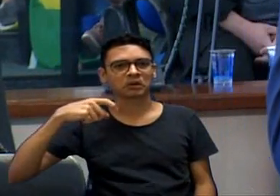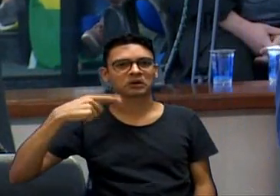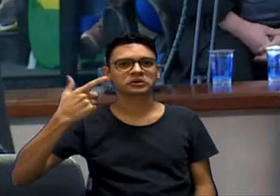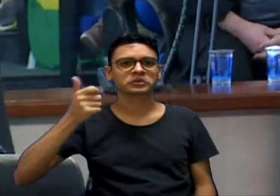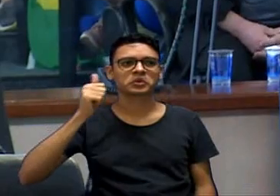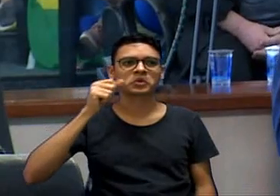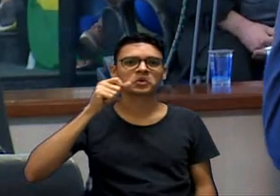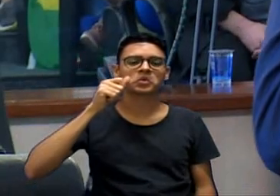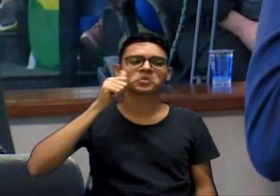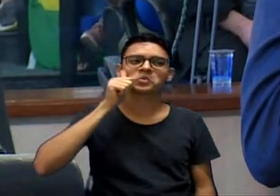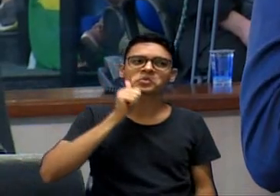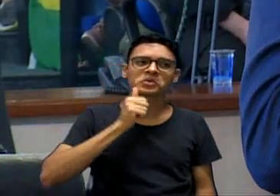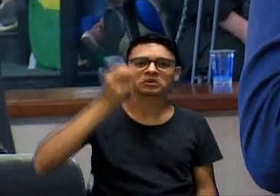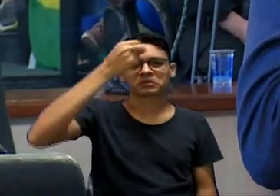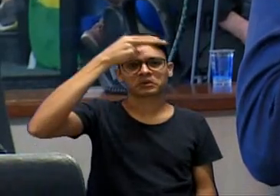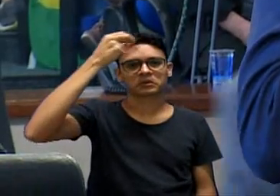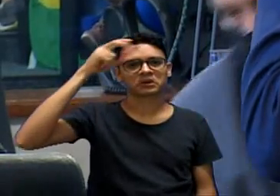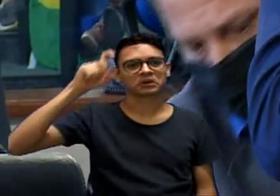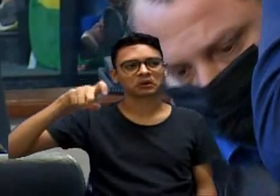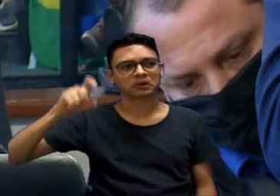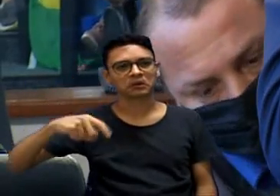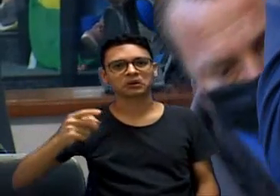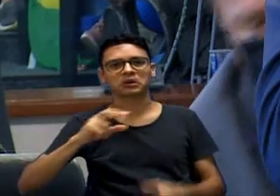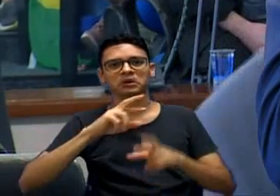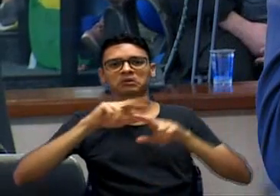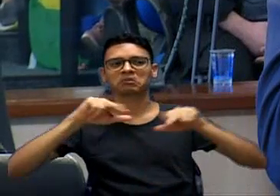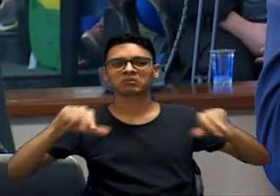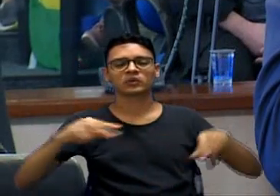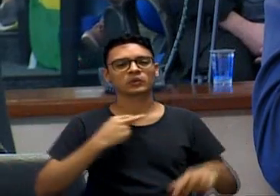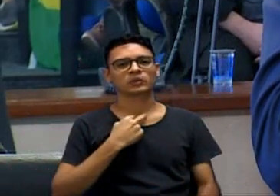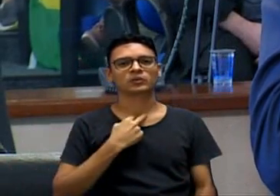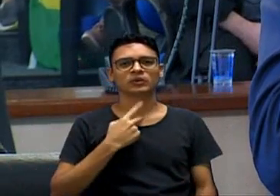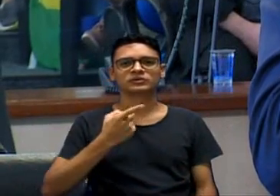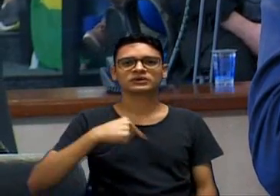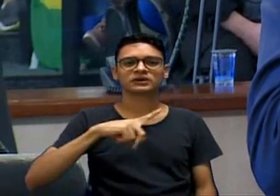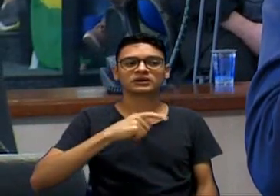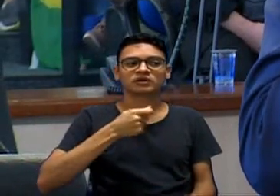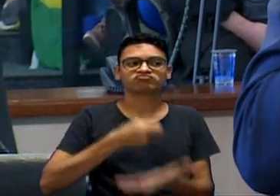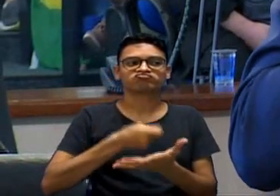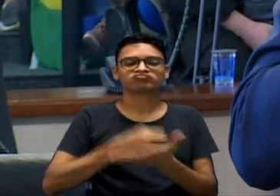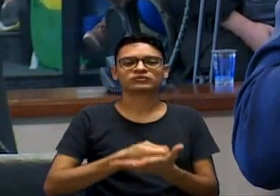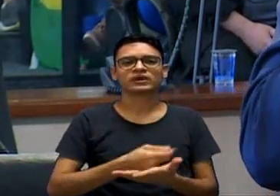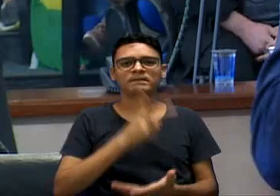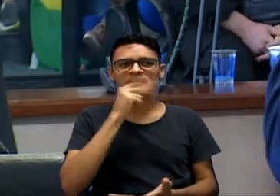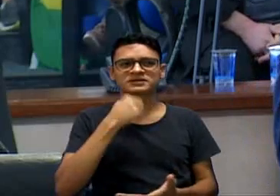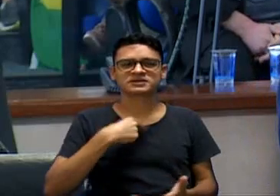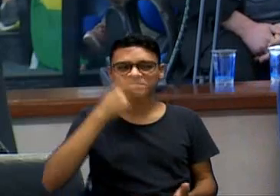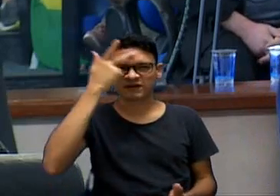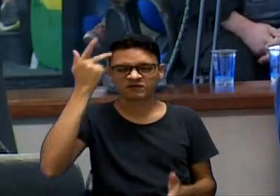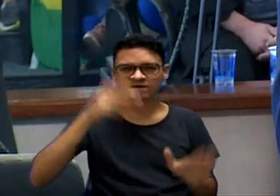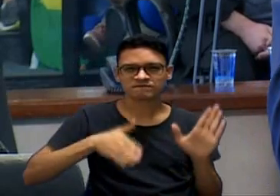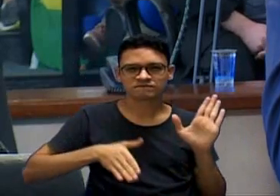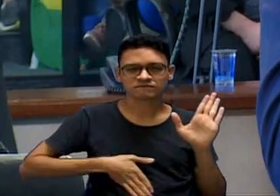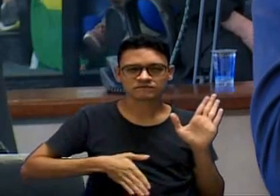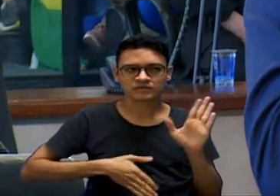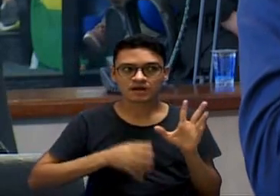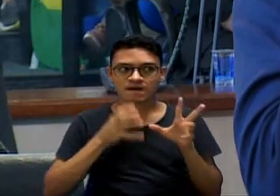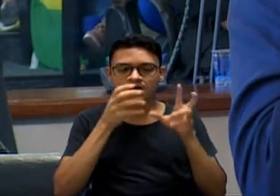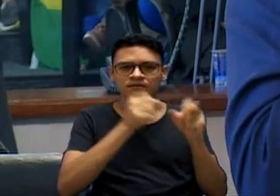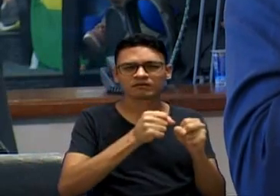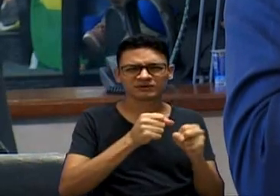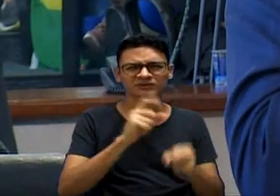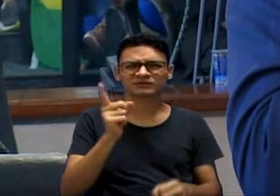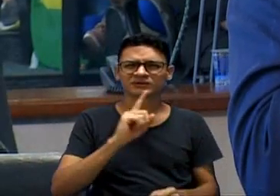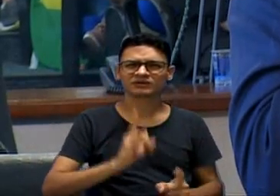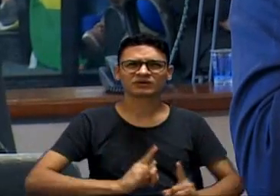obrigação de intimá-lo, mas sem ter necessidade. Nós não estamos intimando um bandido para invadir a casa às 6 horas da manhã, um